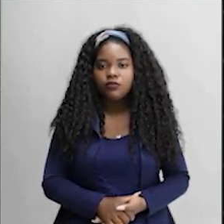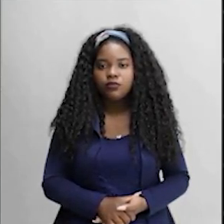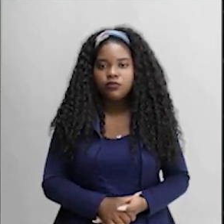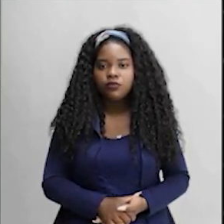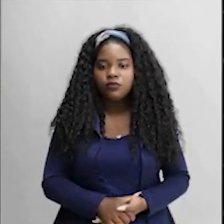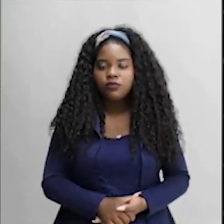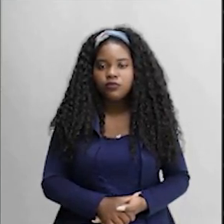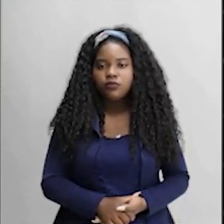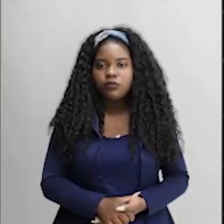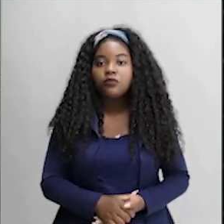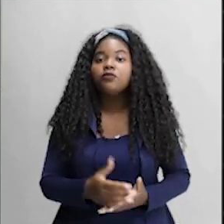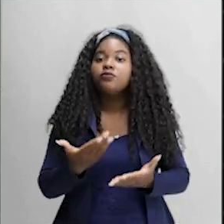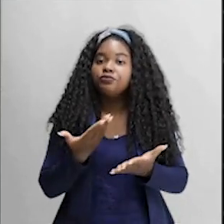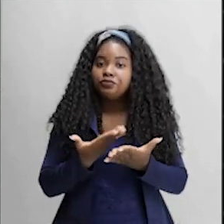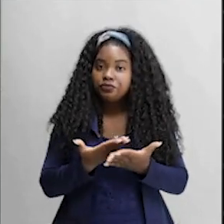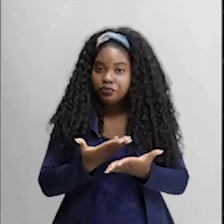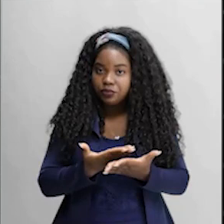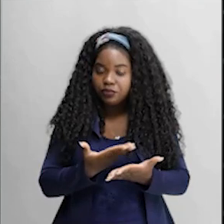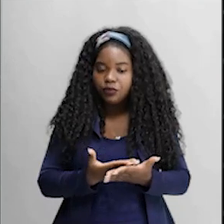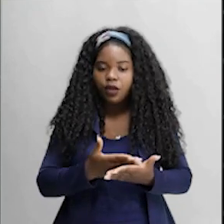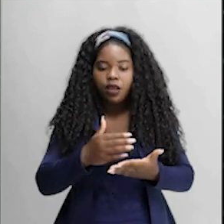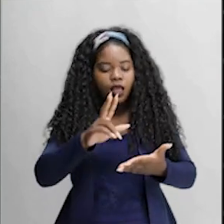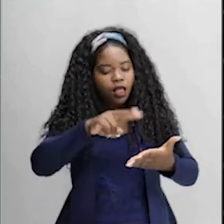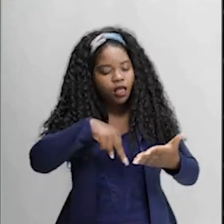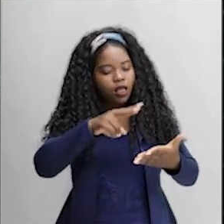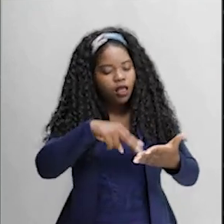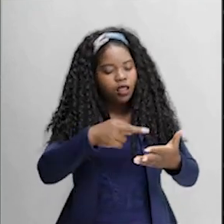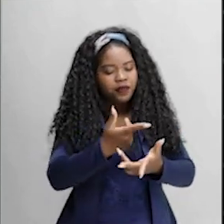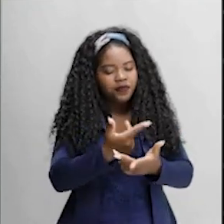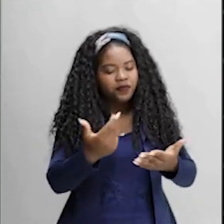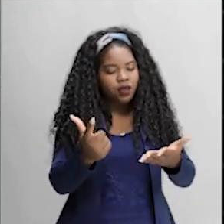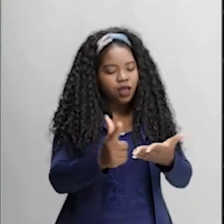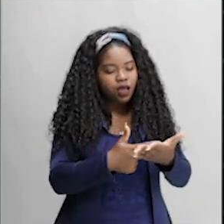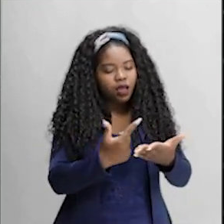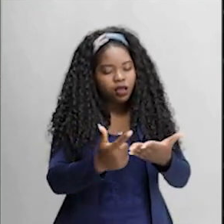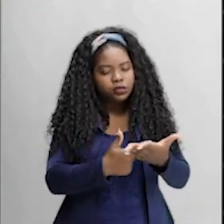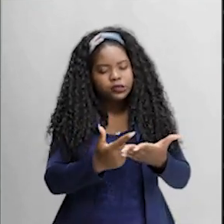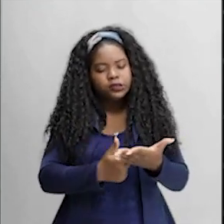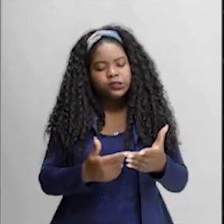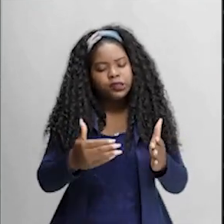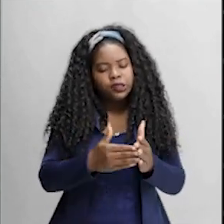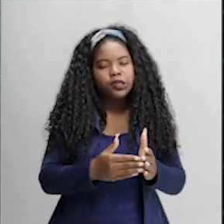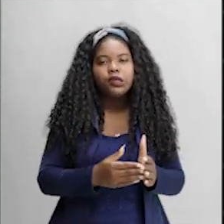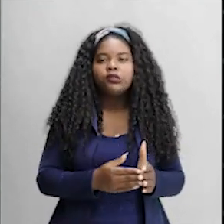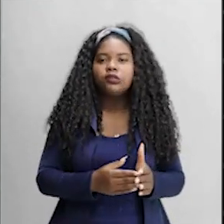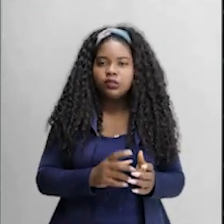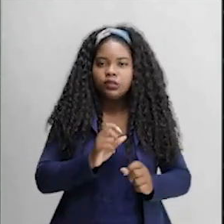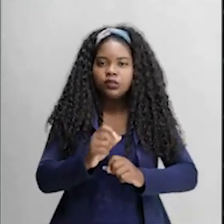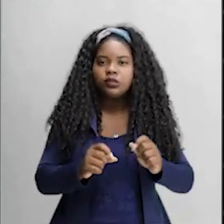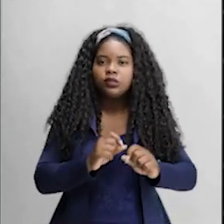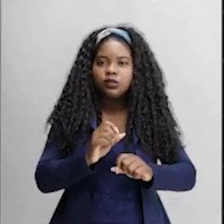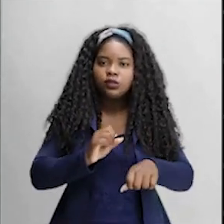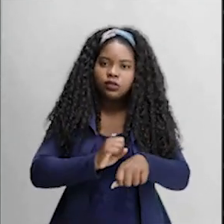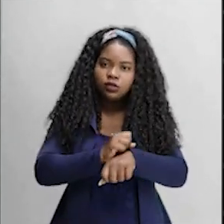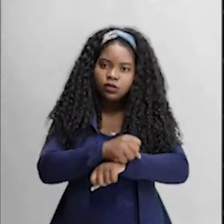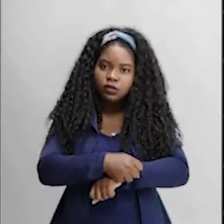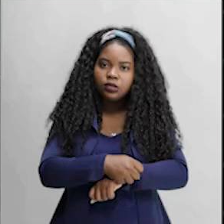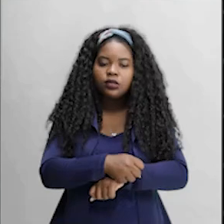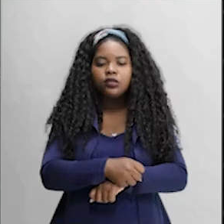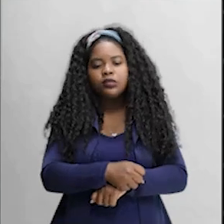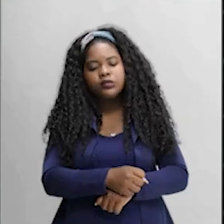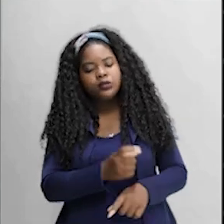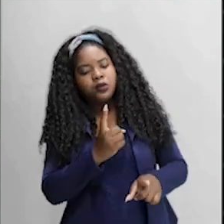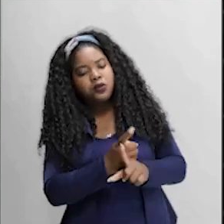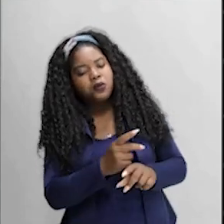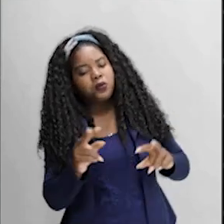Geralmente você vai estudar, vai ler em muitos livros, vai até a universidade e encara este tema, divisão social, mas você não sabe o que